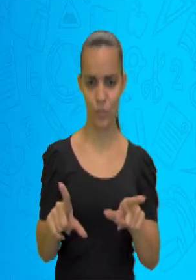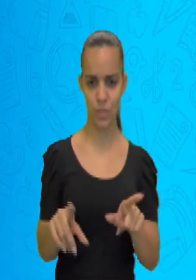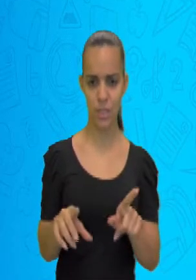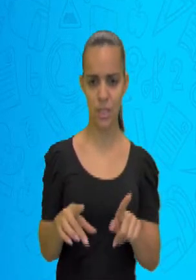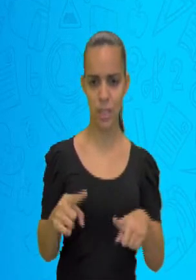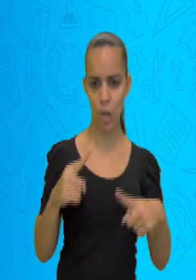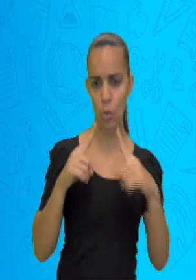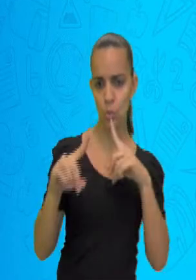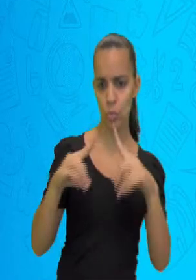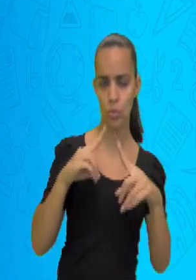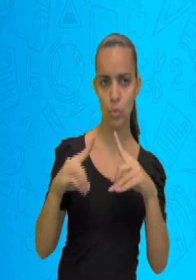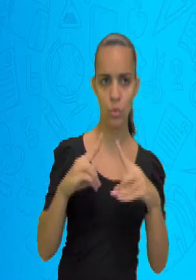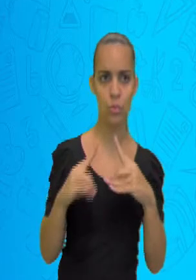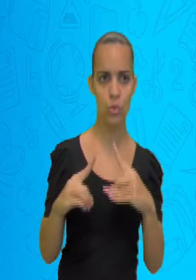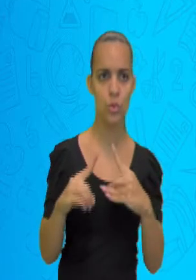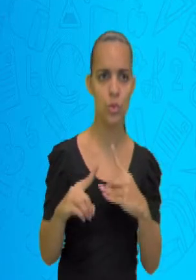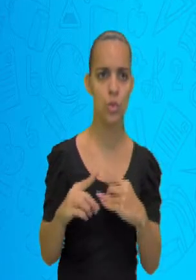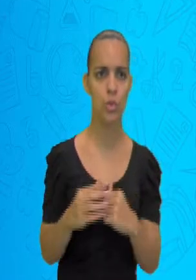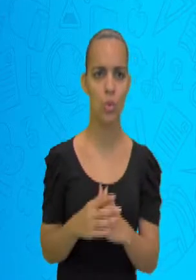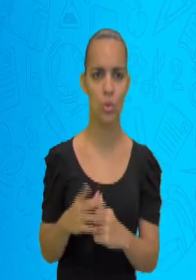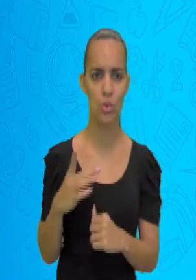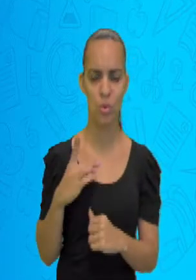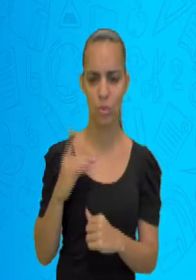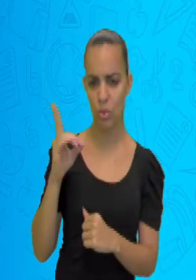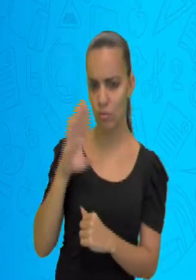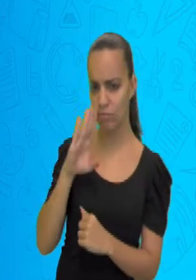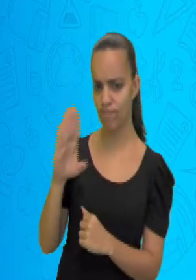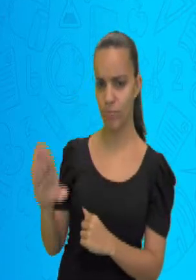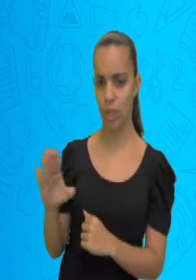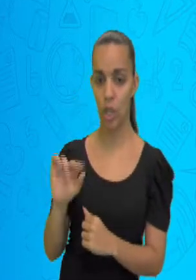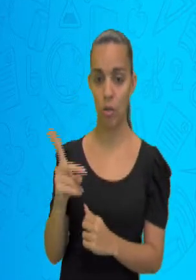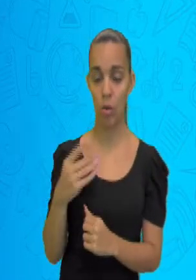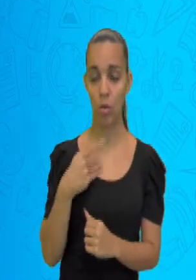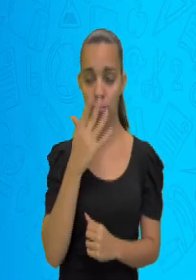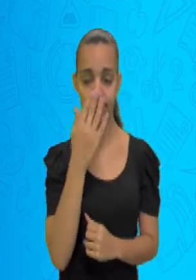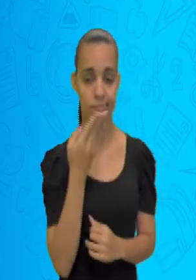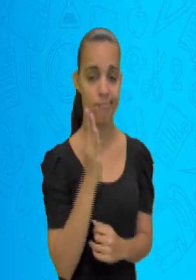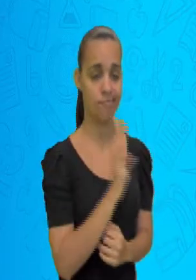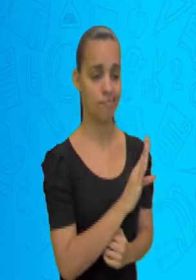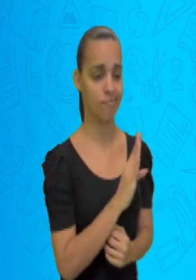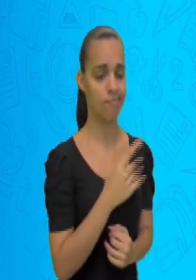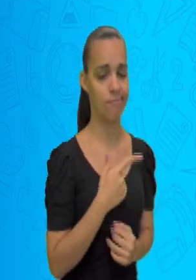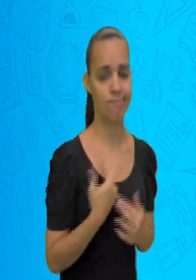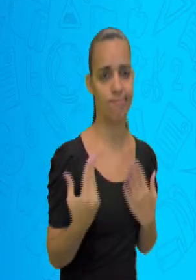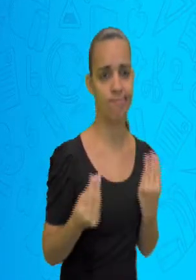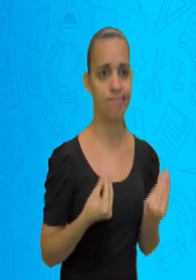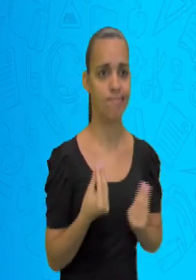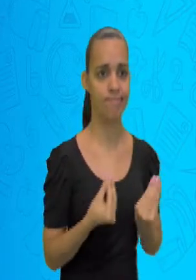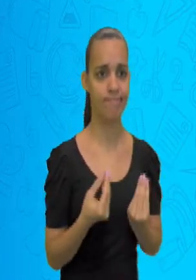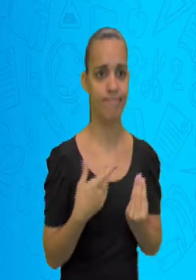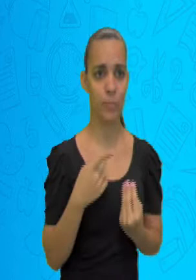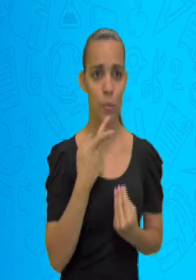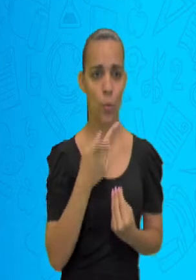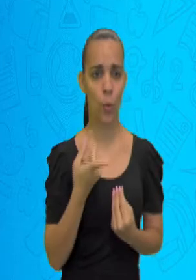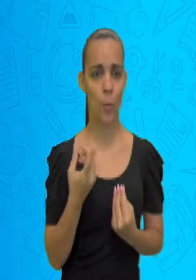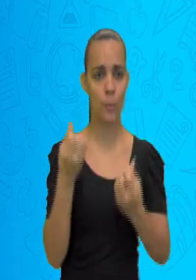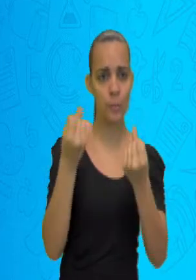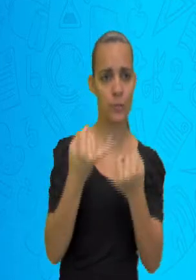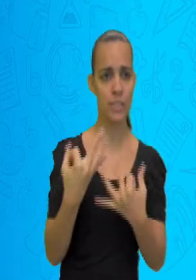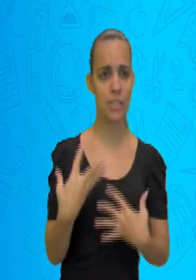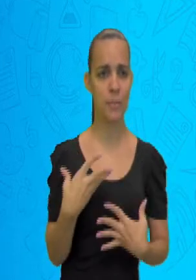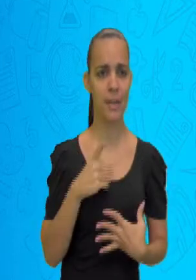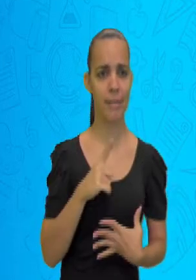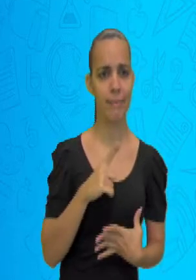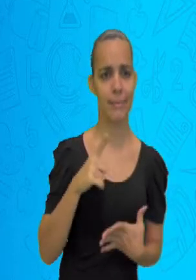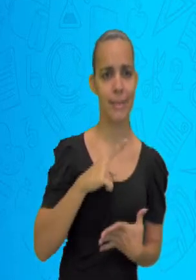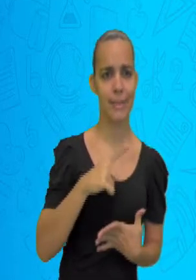indireto e o discurso direto, determinando o efeito de sentido de verbos, de enunciação e explicando